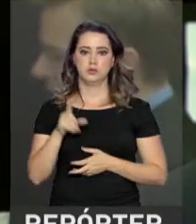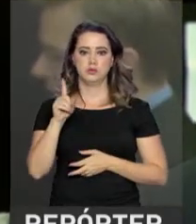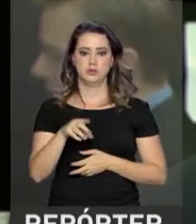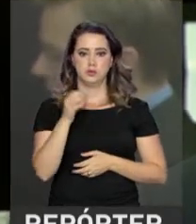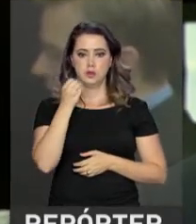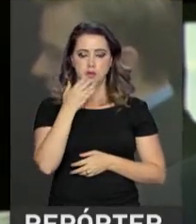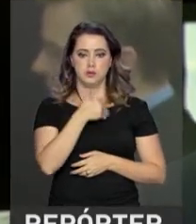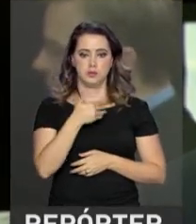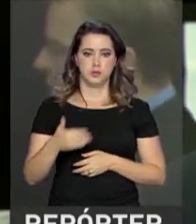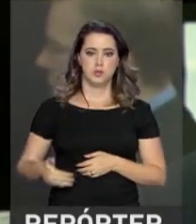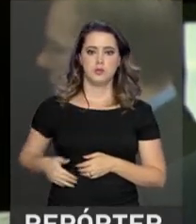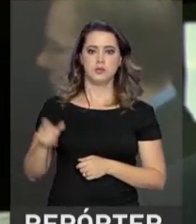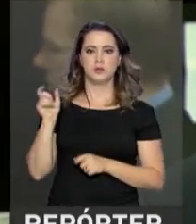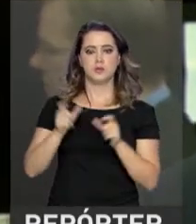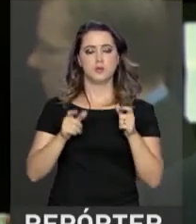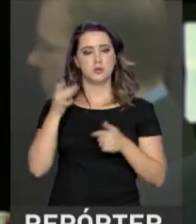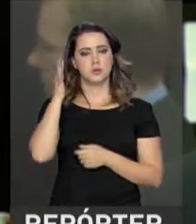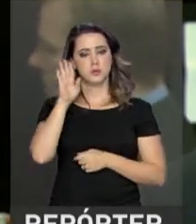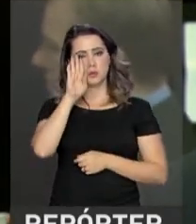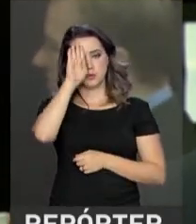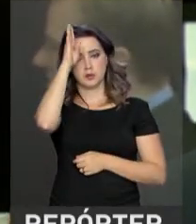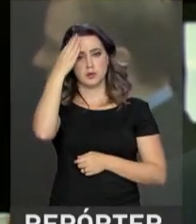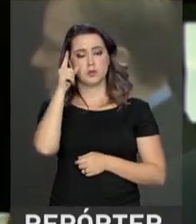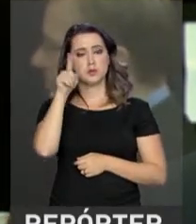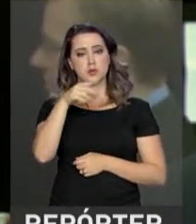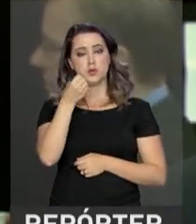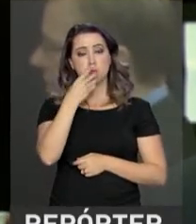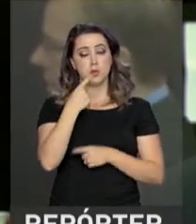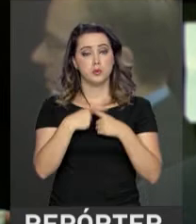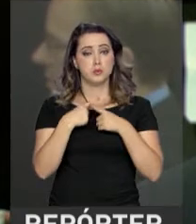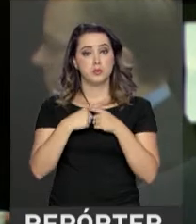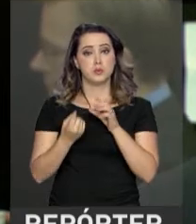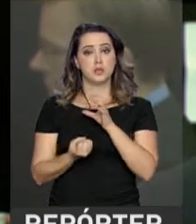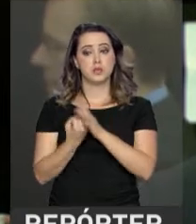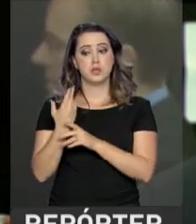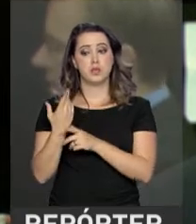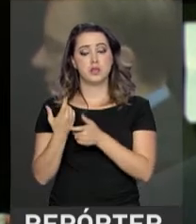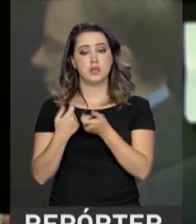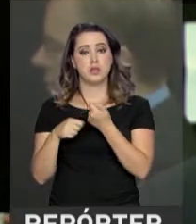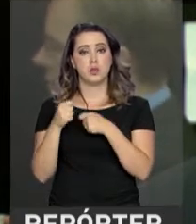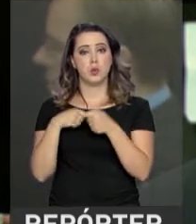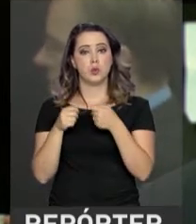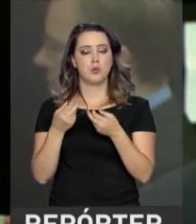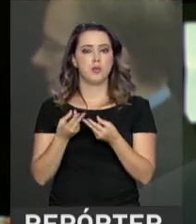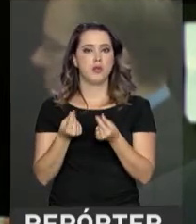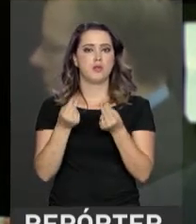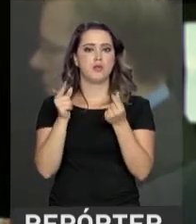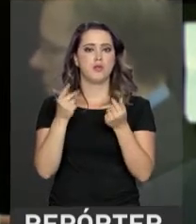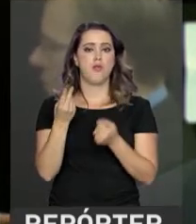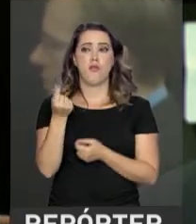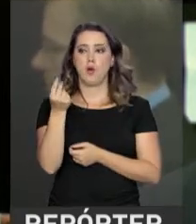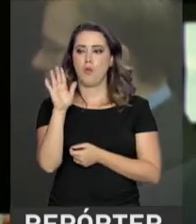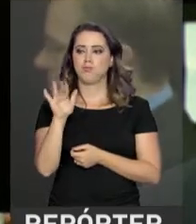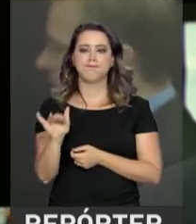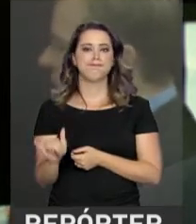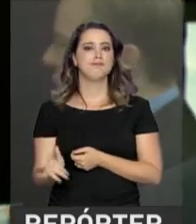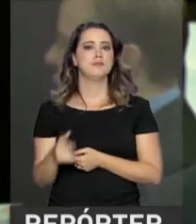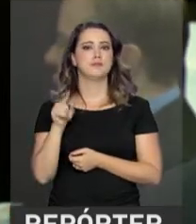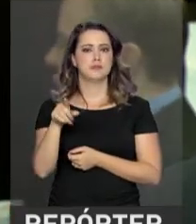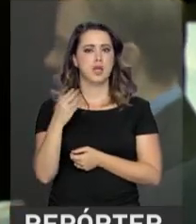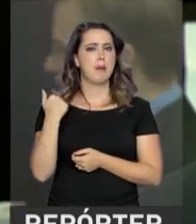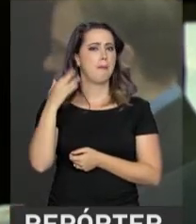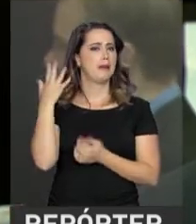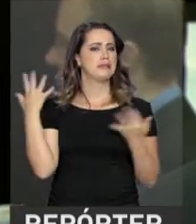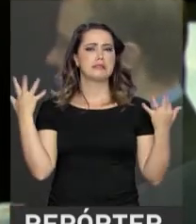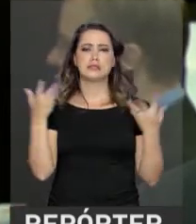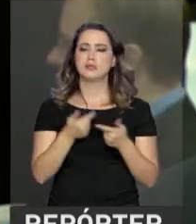governo e para o cidadão principalmente é bom porque gera um gasto mais eficiente serviço custa é mais barato e ele é mais